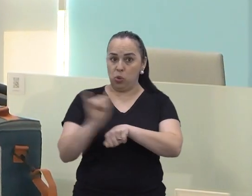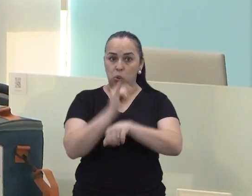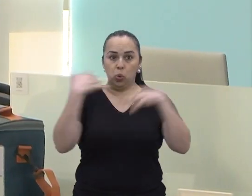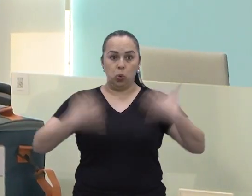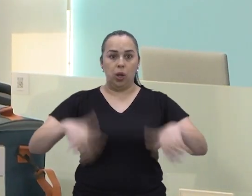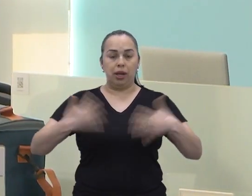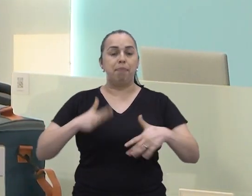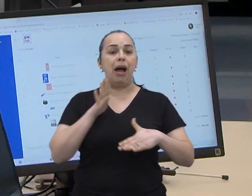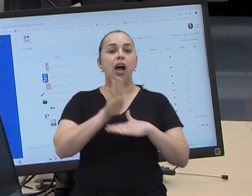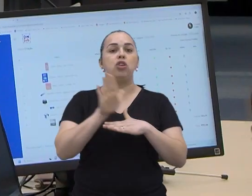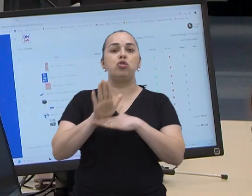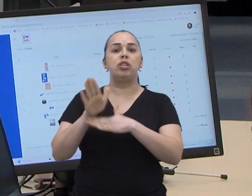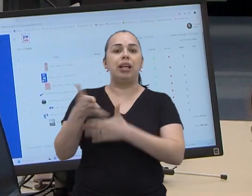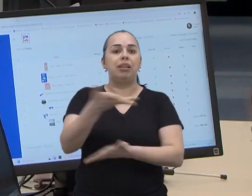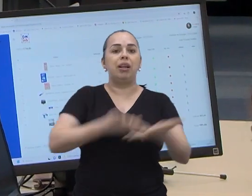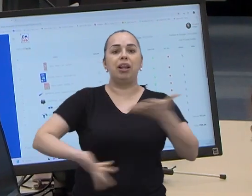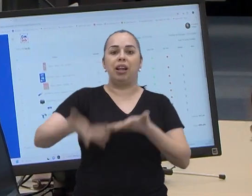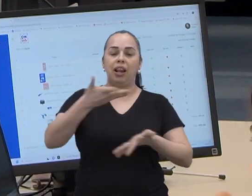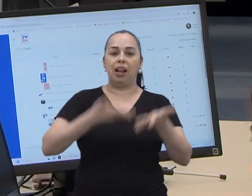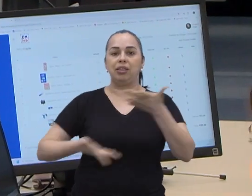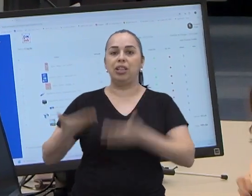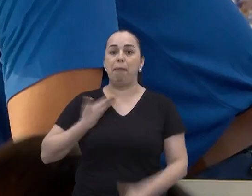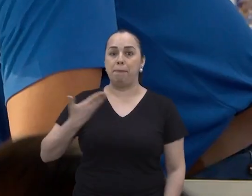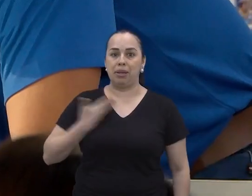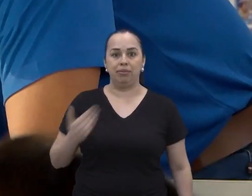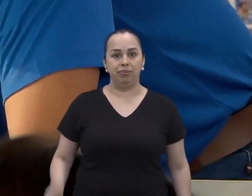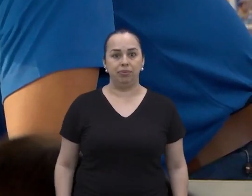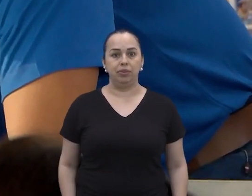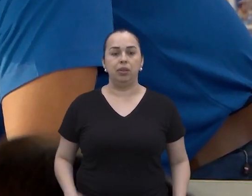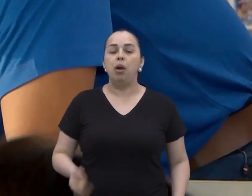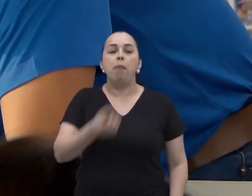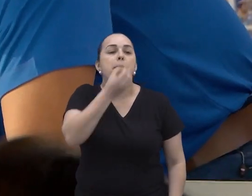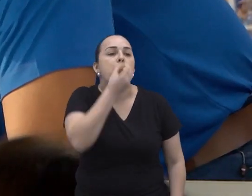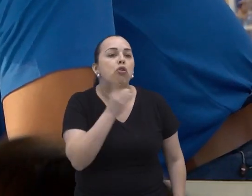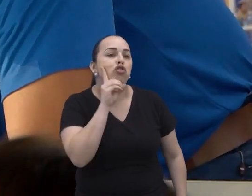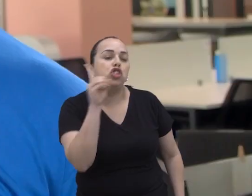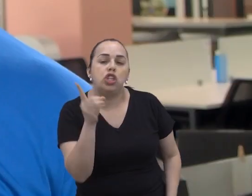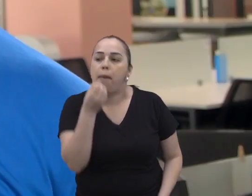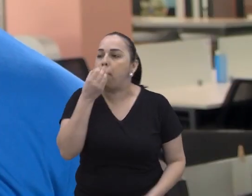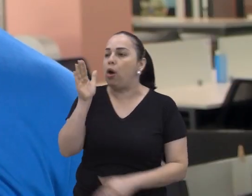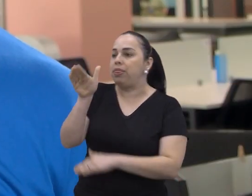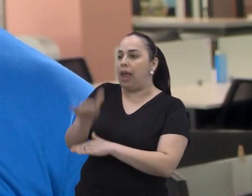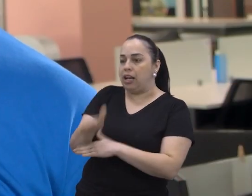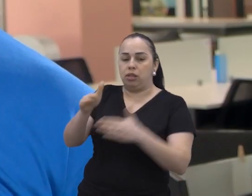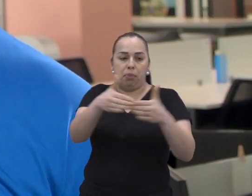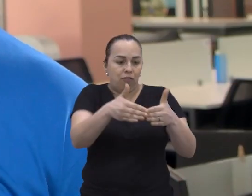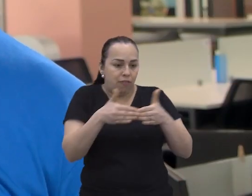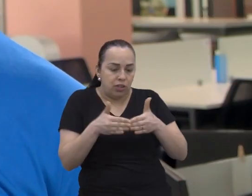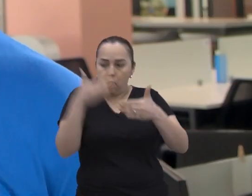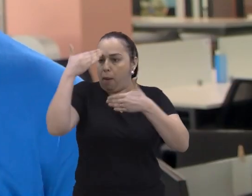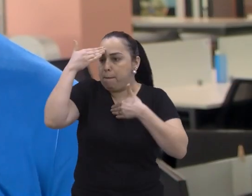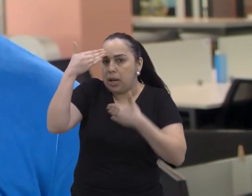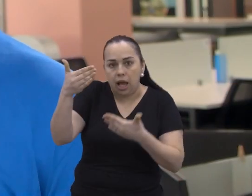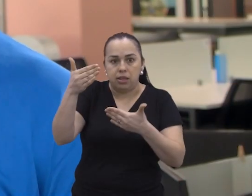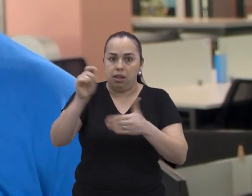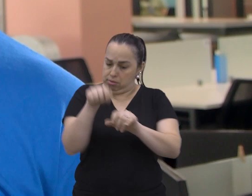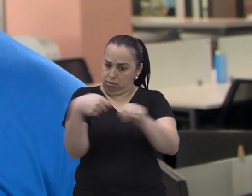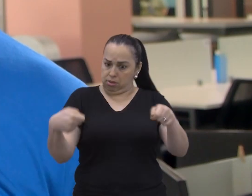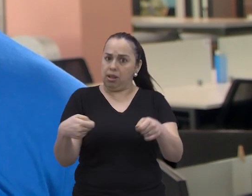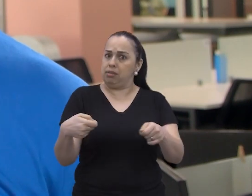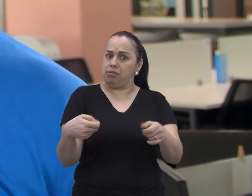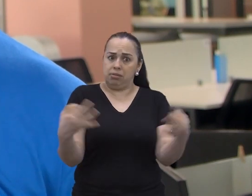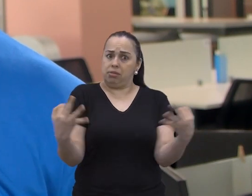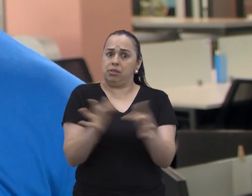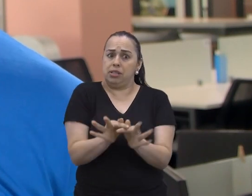algumas estratégias que podem ajudar a criar um clima de amizade entre os colegas. Bom dia, boa tarde, boa noite, por favor, com